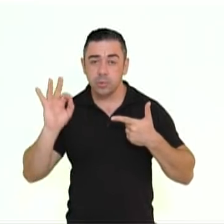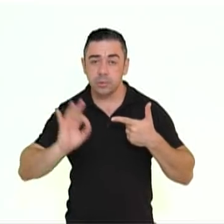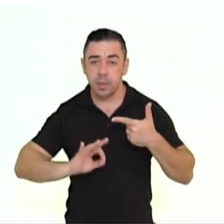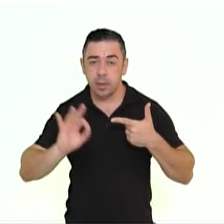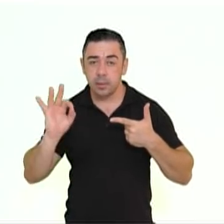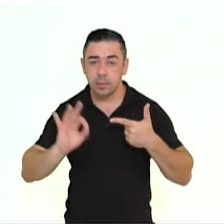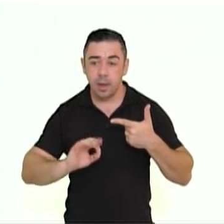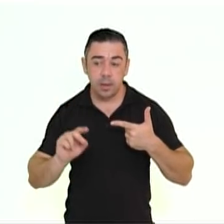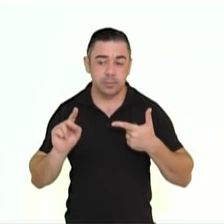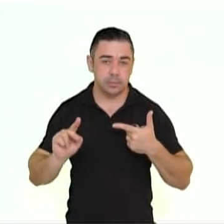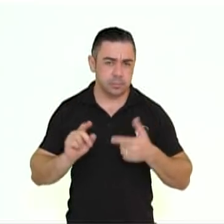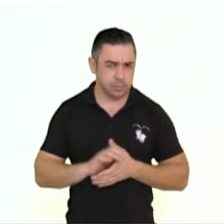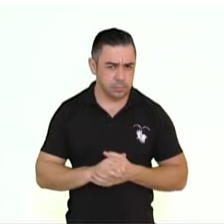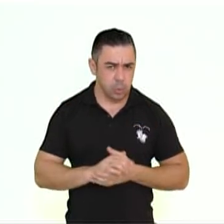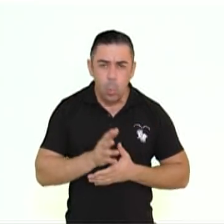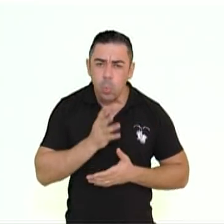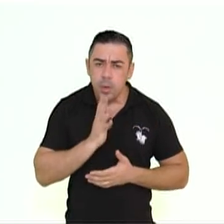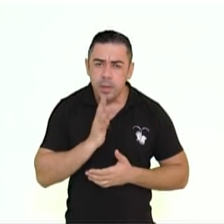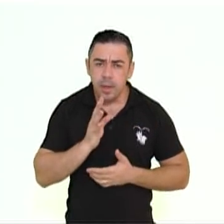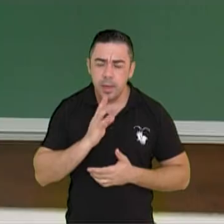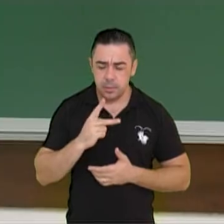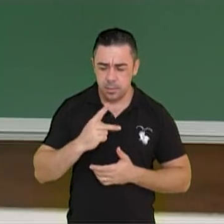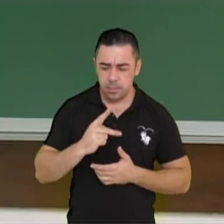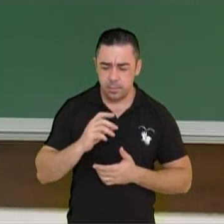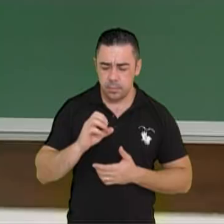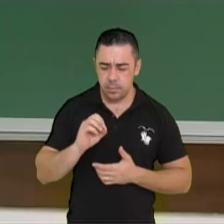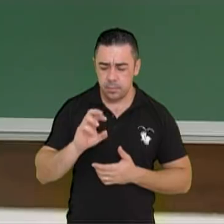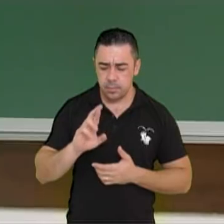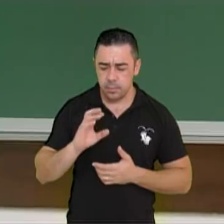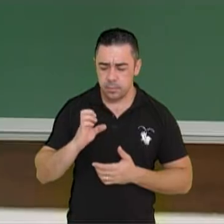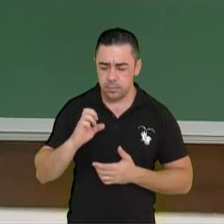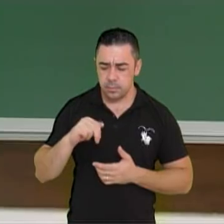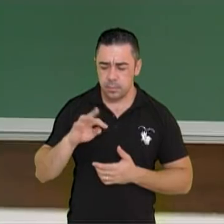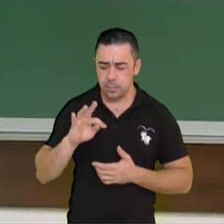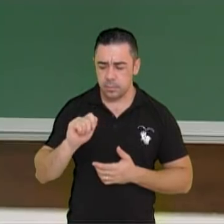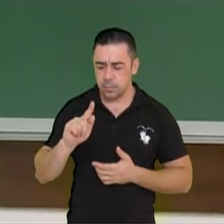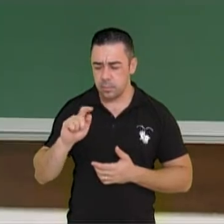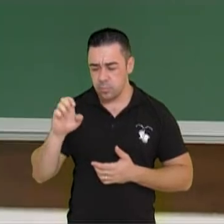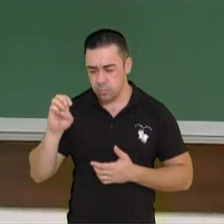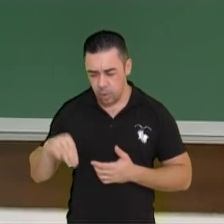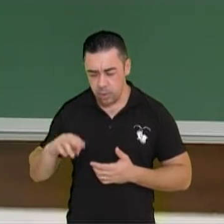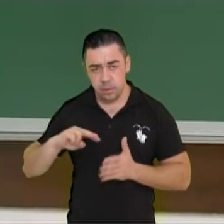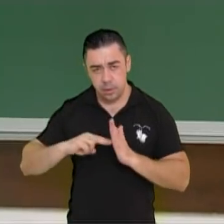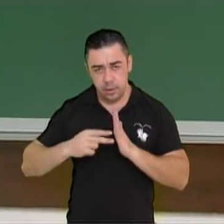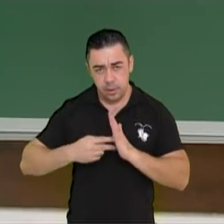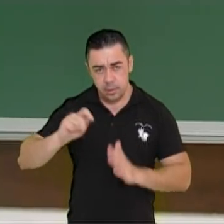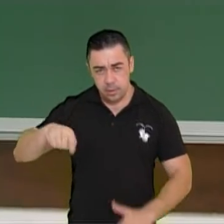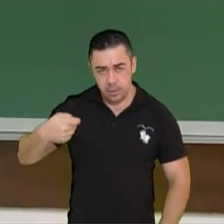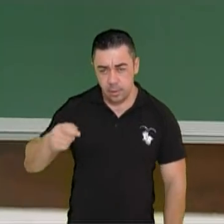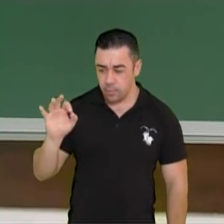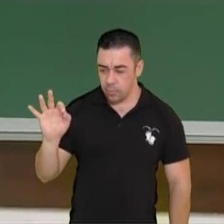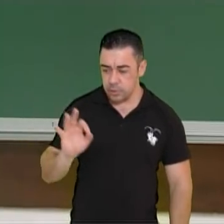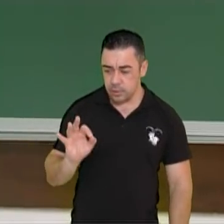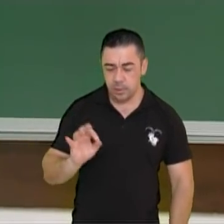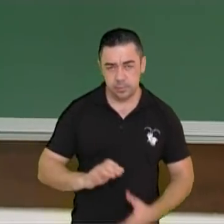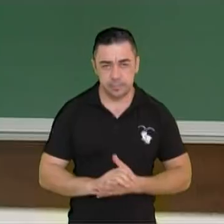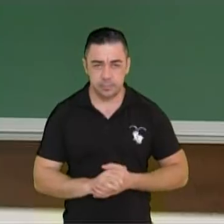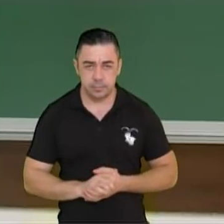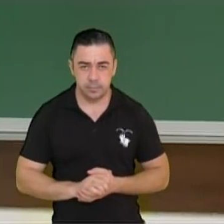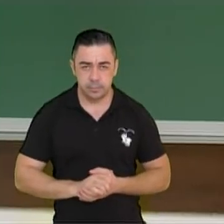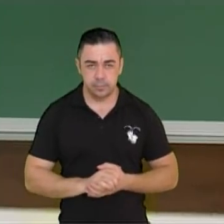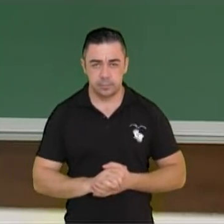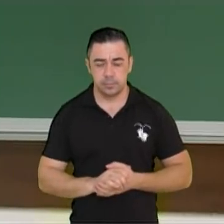porcentagem. Já ouviram falar em porcentagem, hein? Vamos relembrar um pouquinho para depois praticar. Então, vem com a